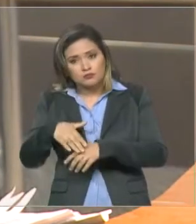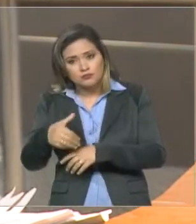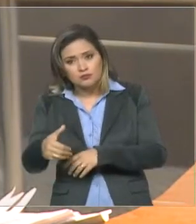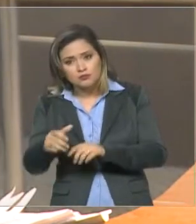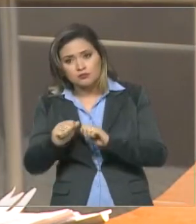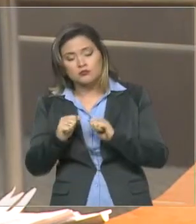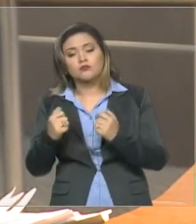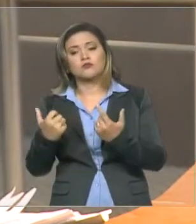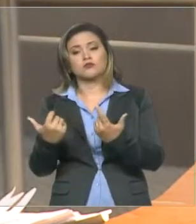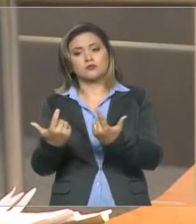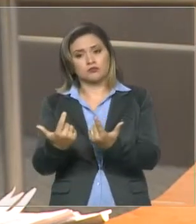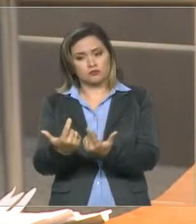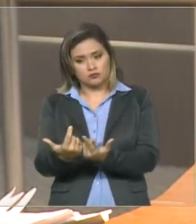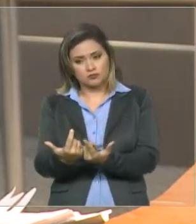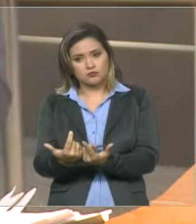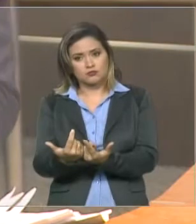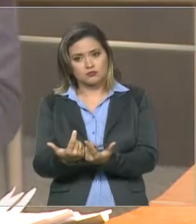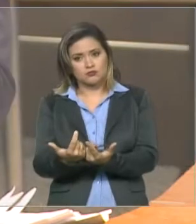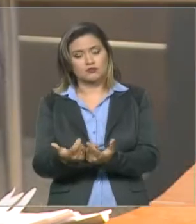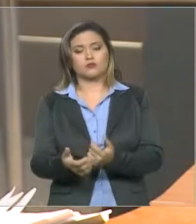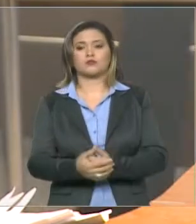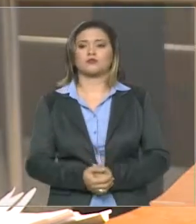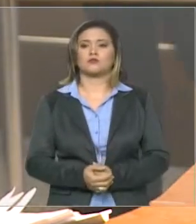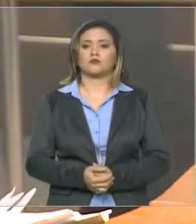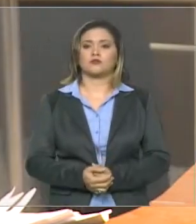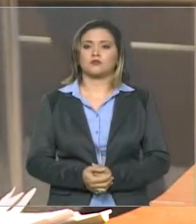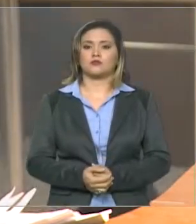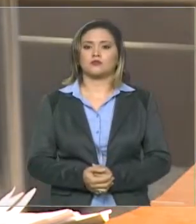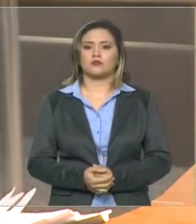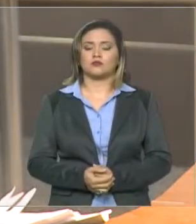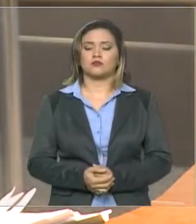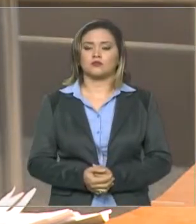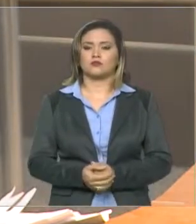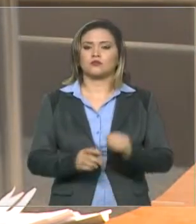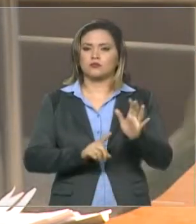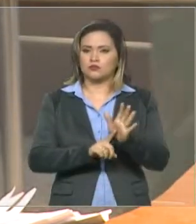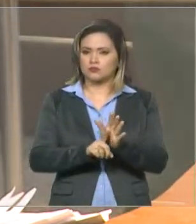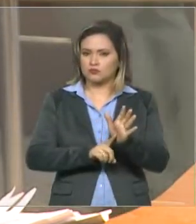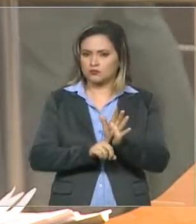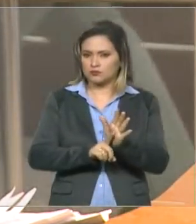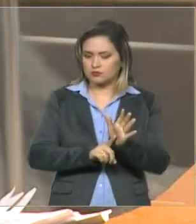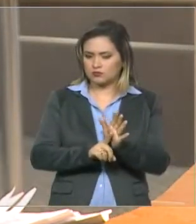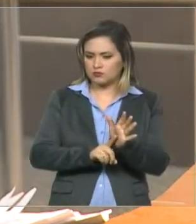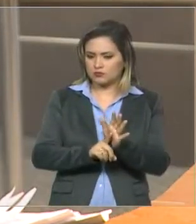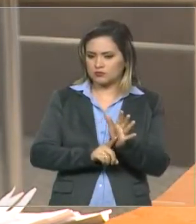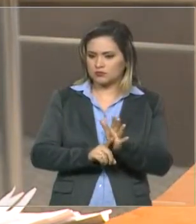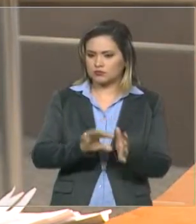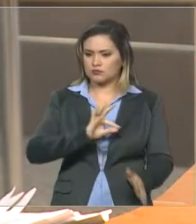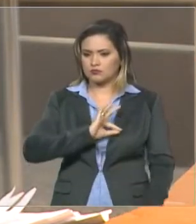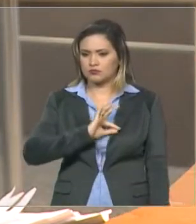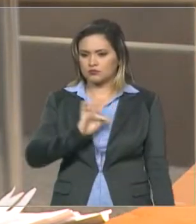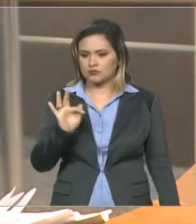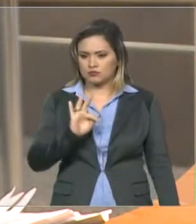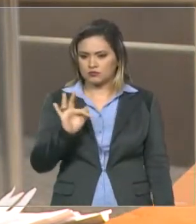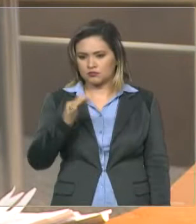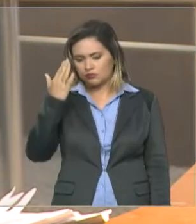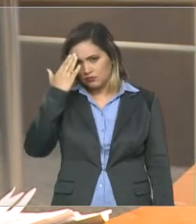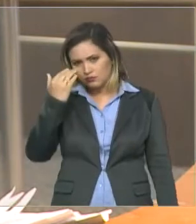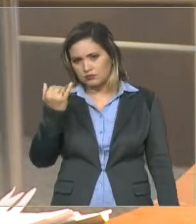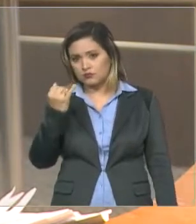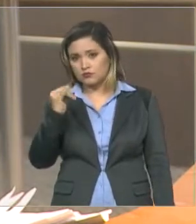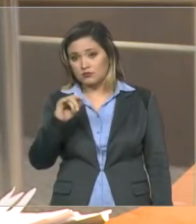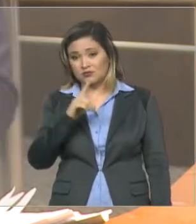Federal para saber se houve ou não chantagem da parte do prefeito de Passo do Lumiar em relação ao